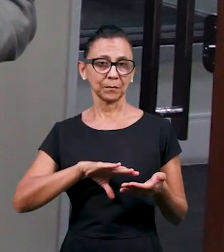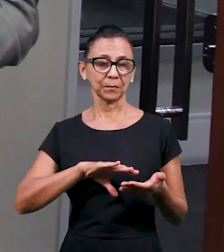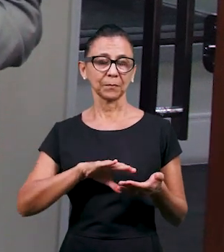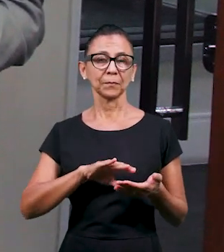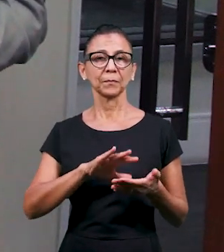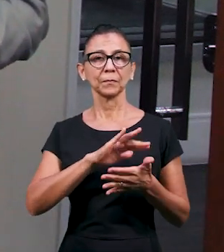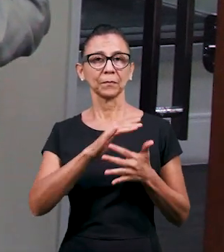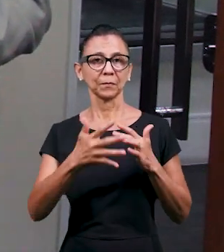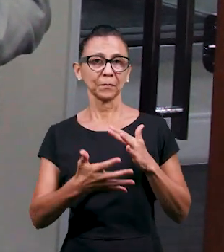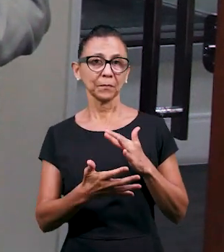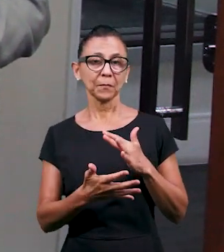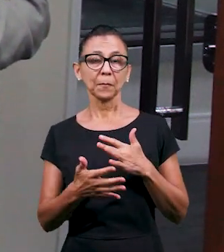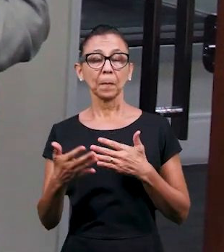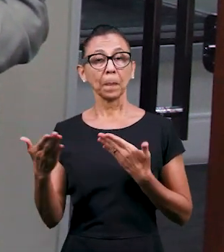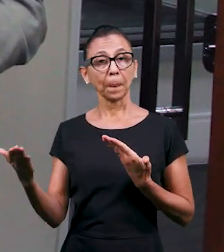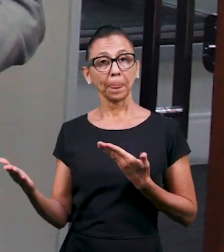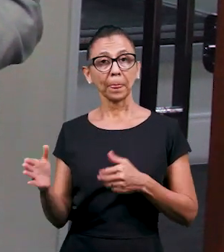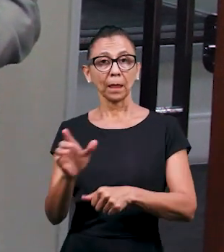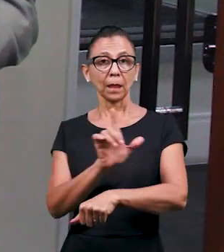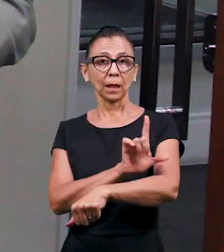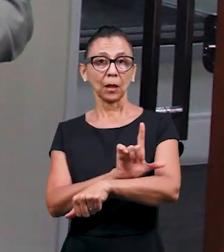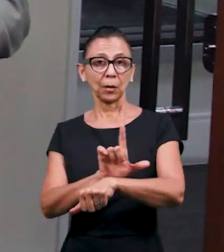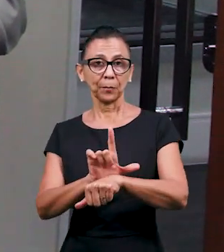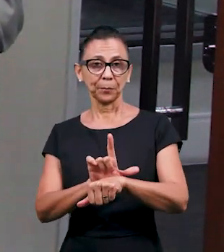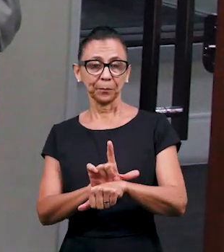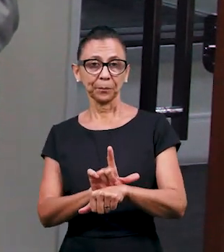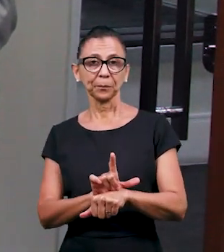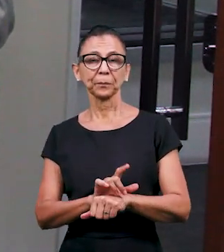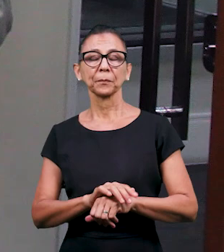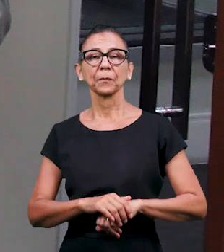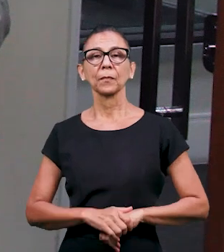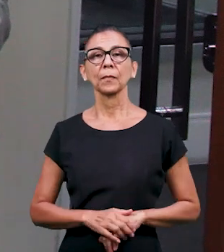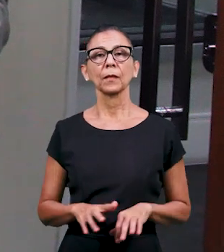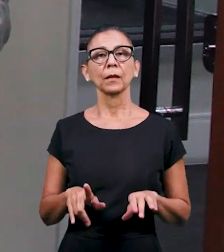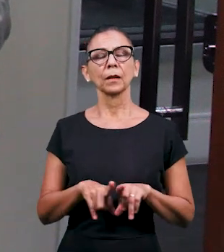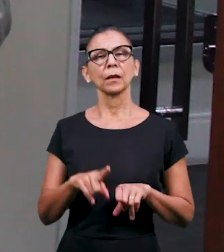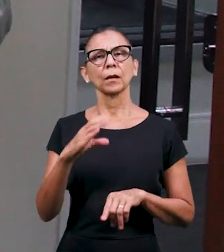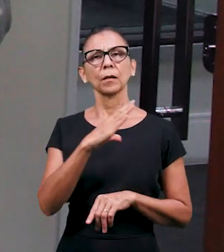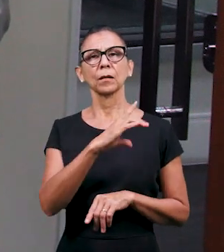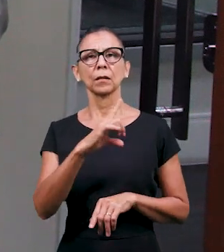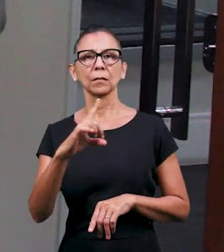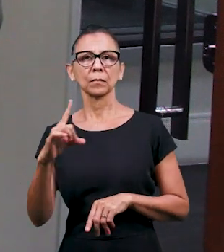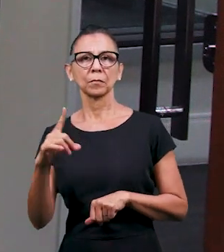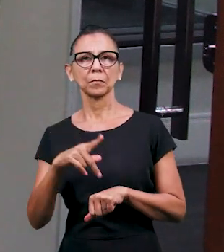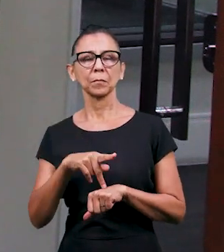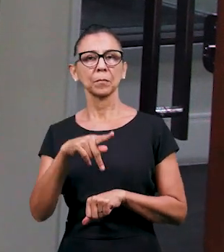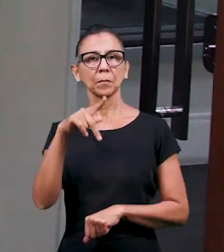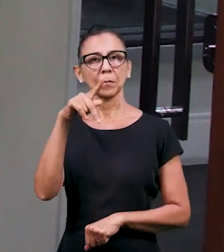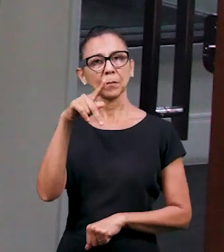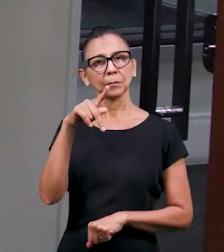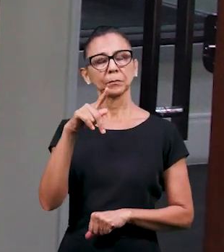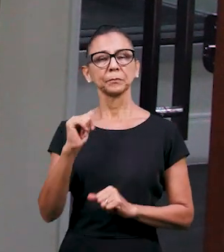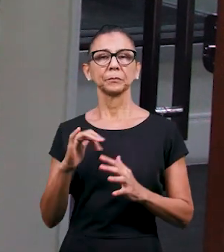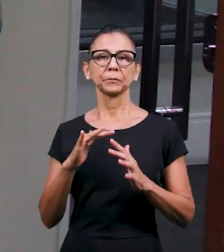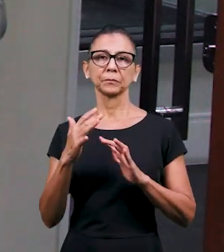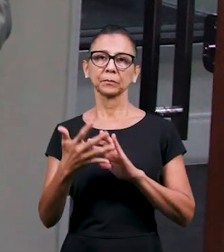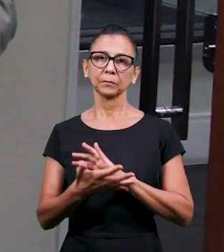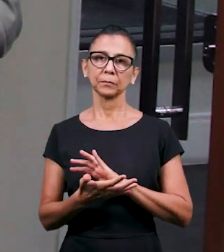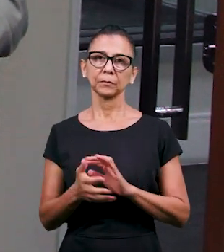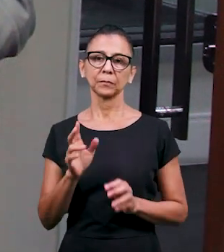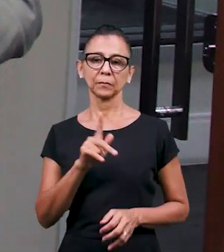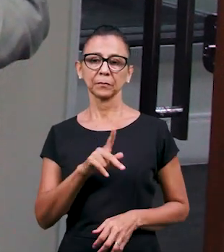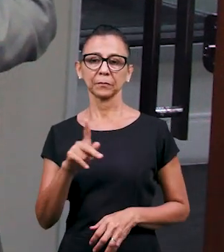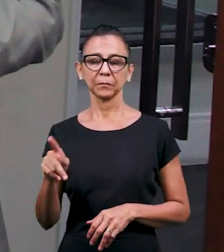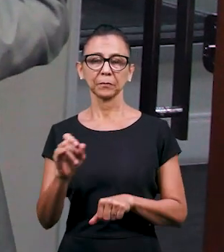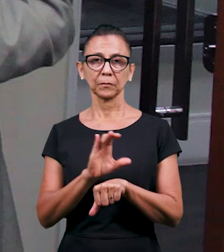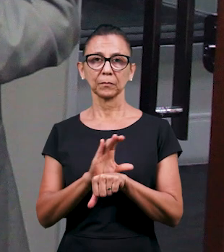Ela é professora dos cursos de licenciatura da Unisantana e coordenadora da pós em Libras. Também é professora do